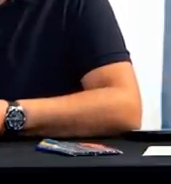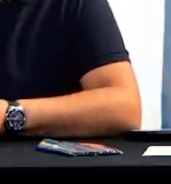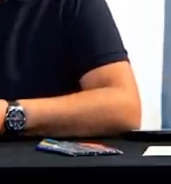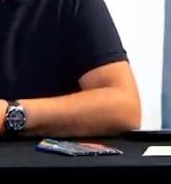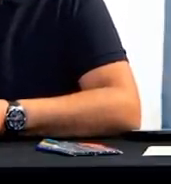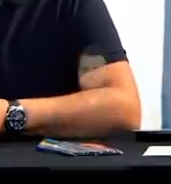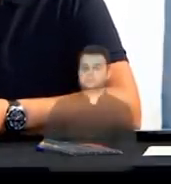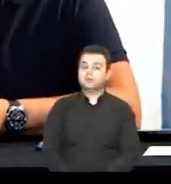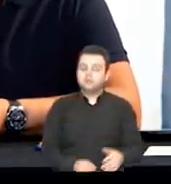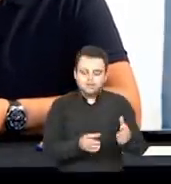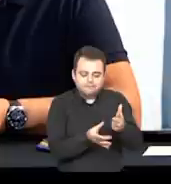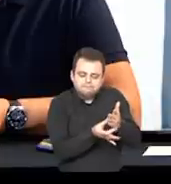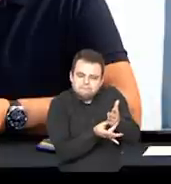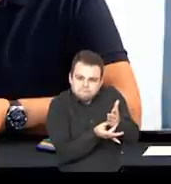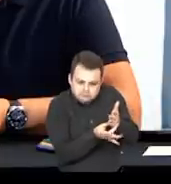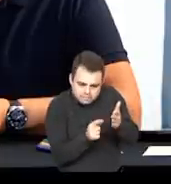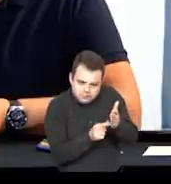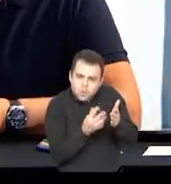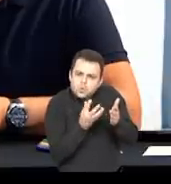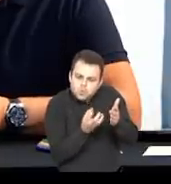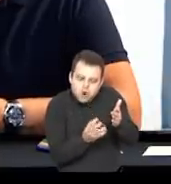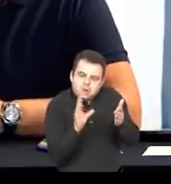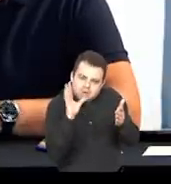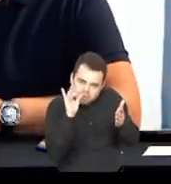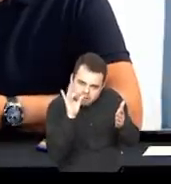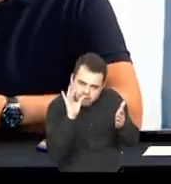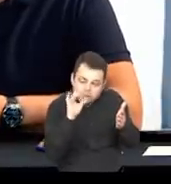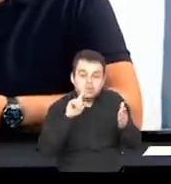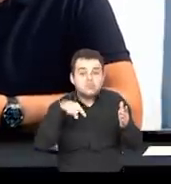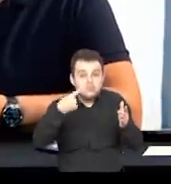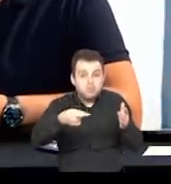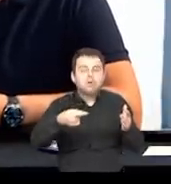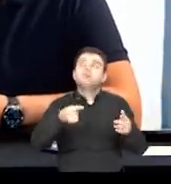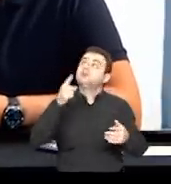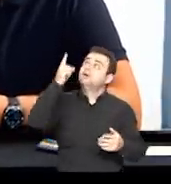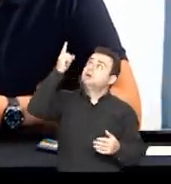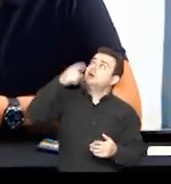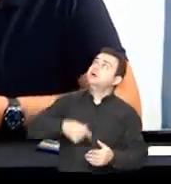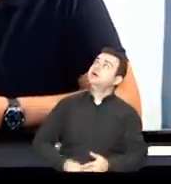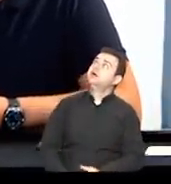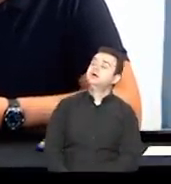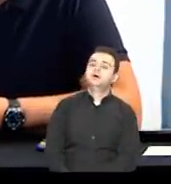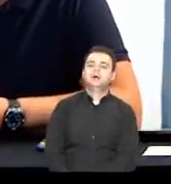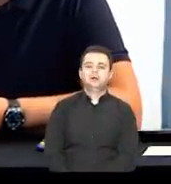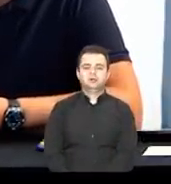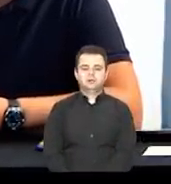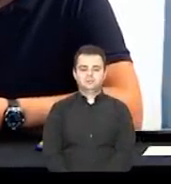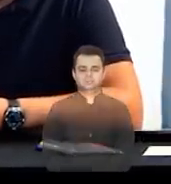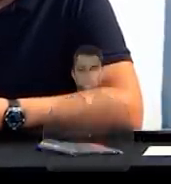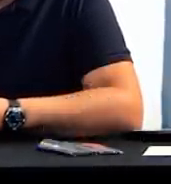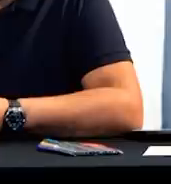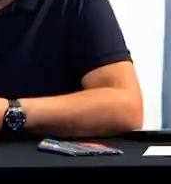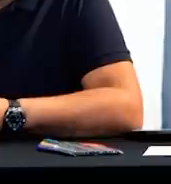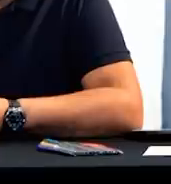Eu seguro bem para secar e depois eu viro do outro lado para colar as outras rodas.